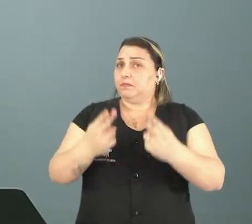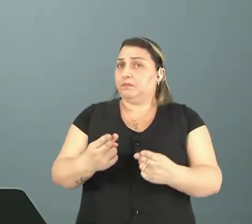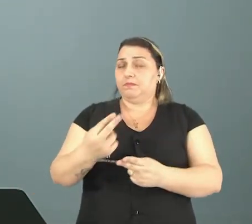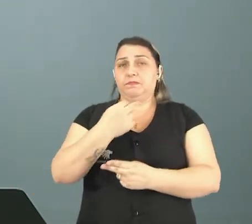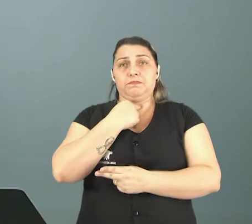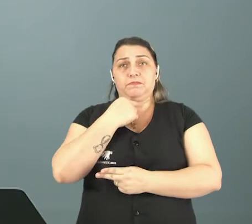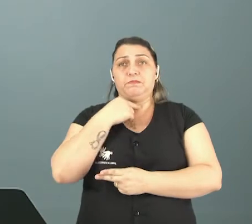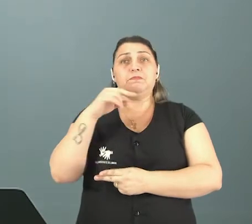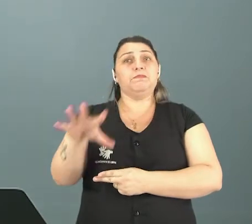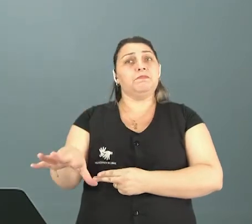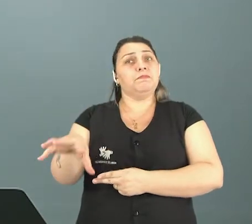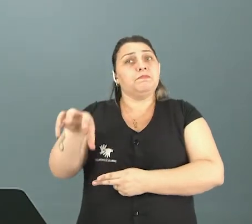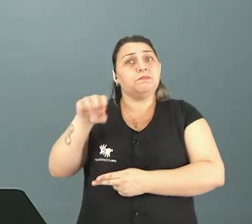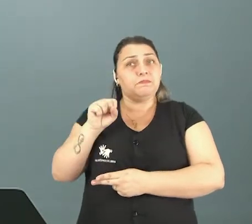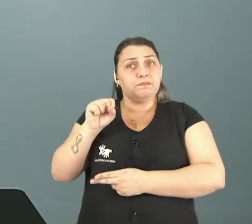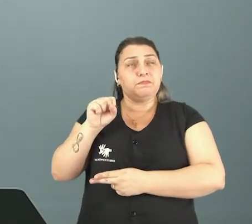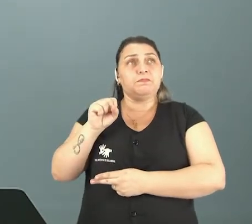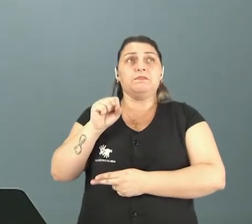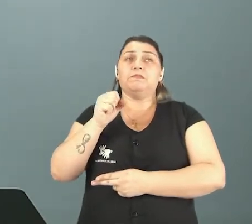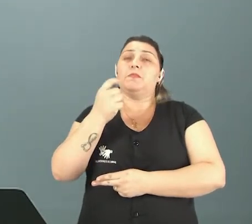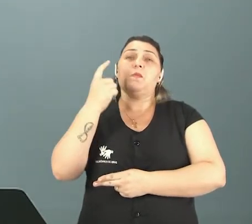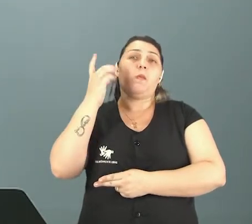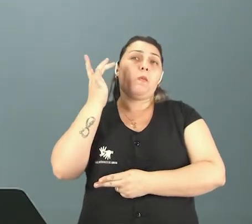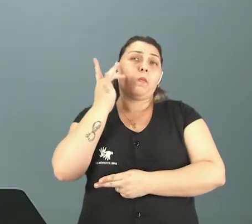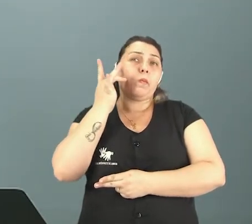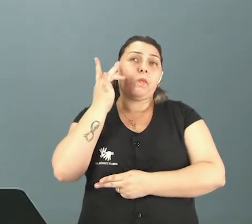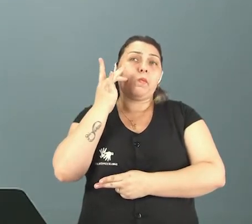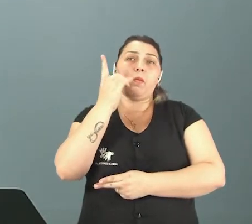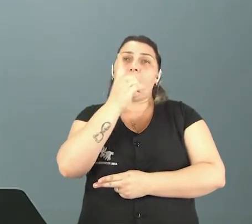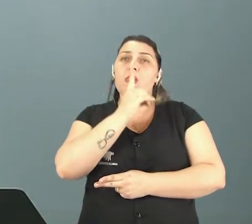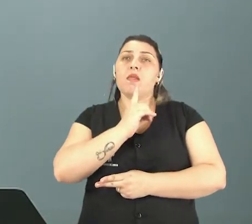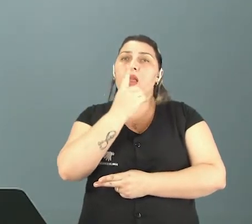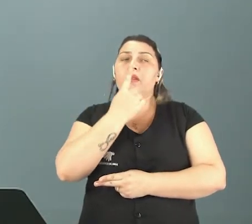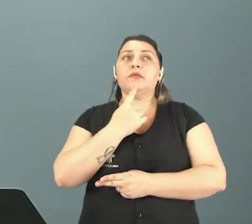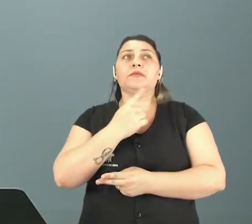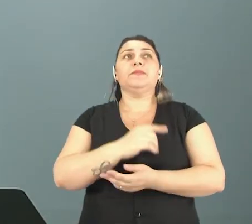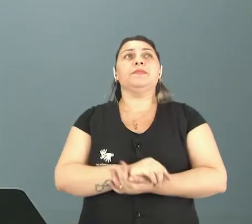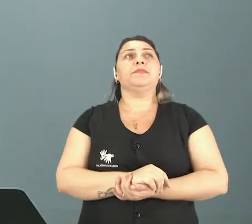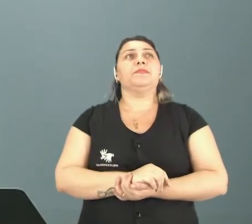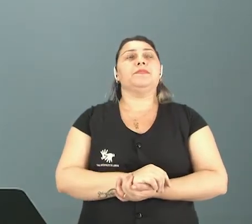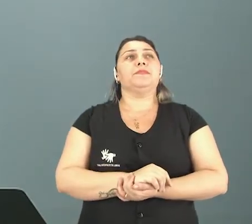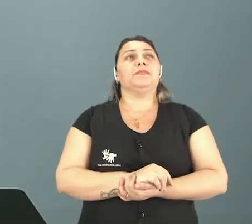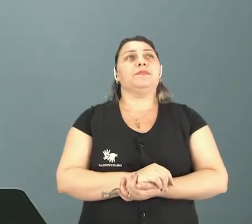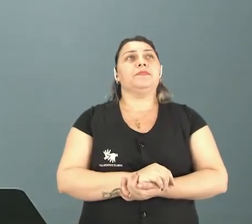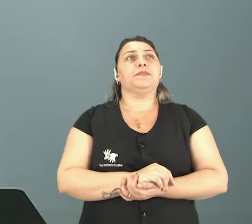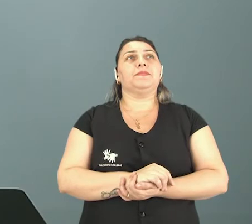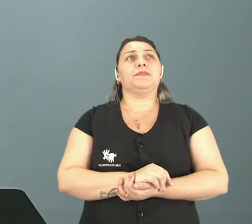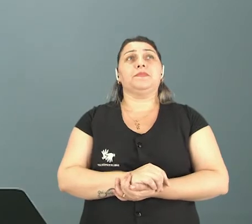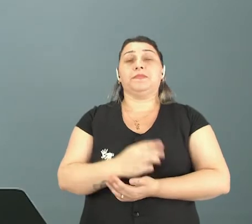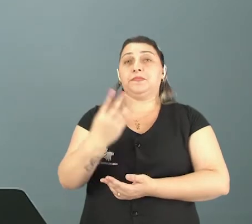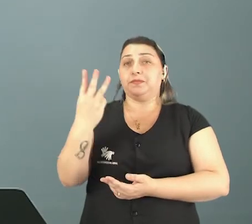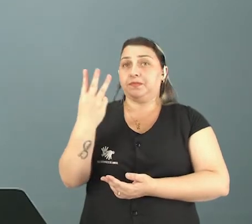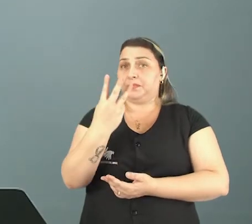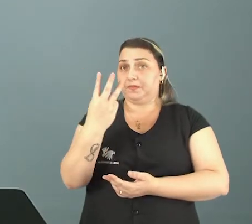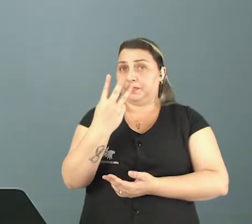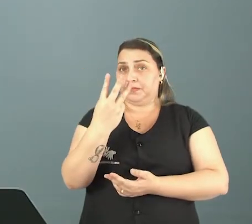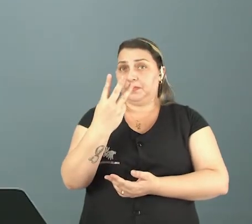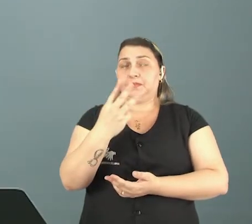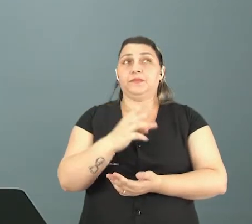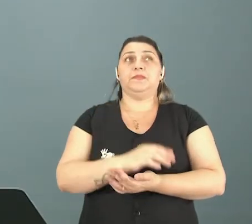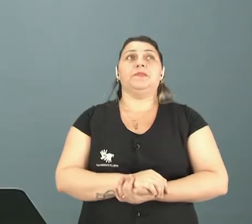pegar o outro, este daqui, certo? E vamos dividi-lo em 3 partes